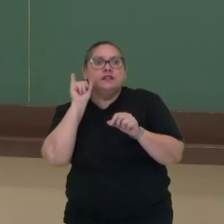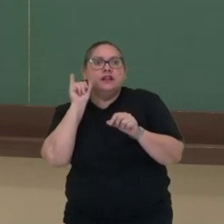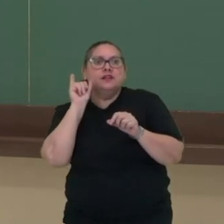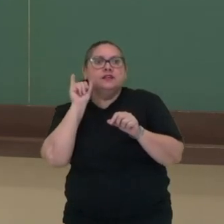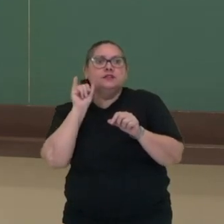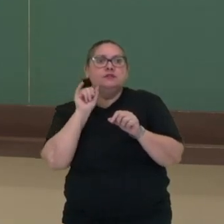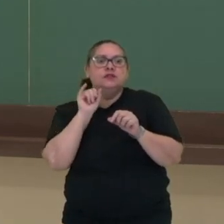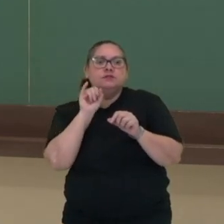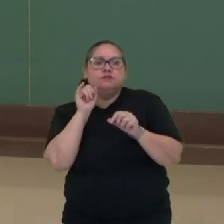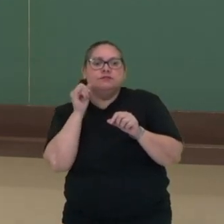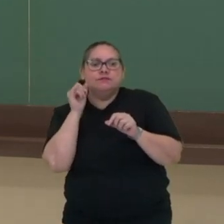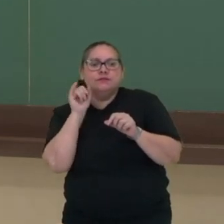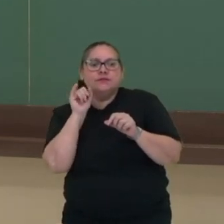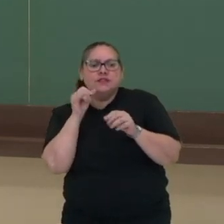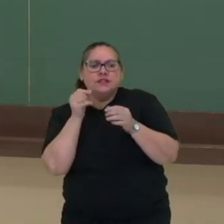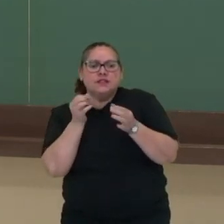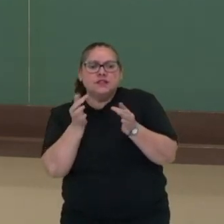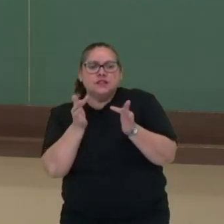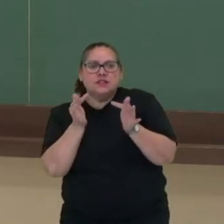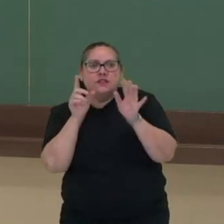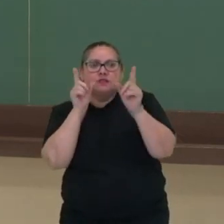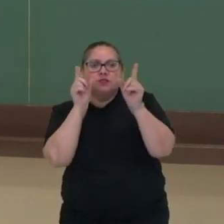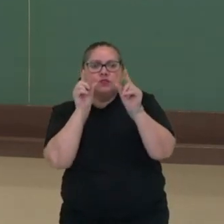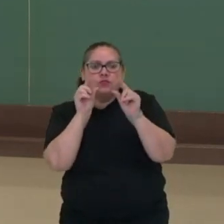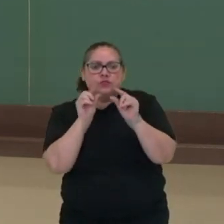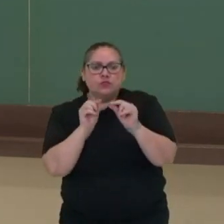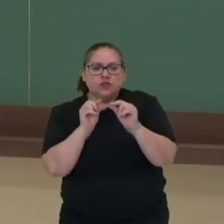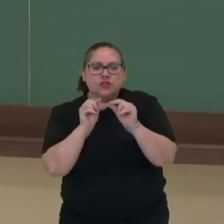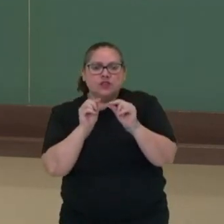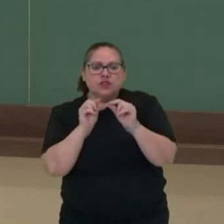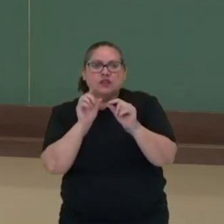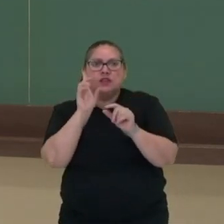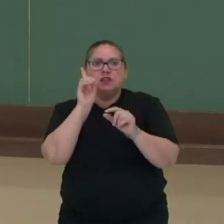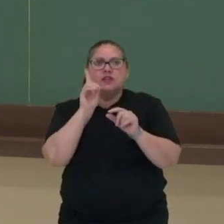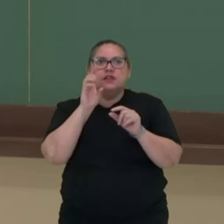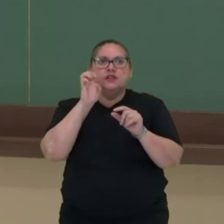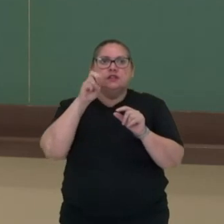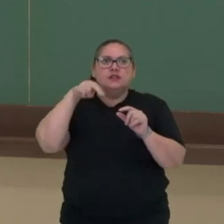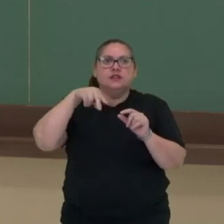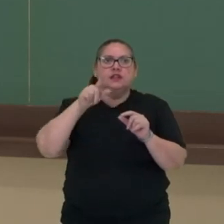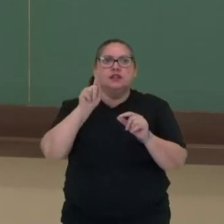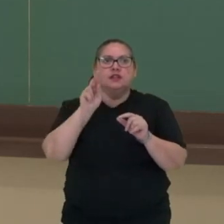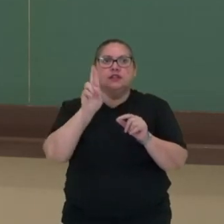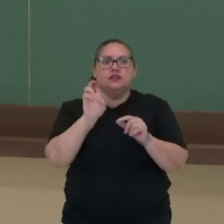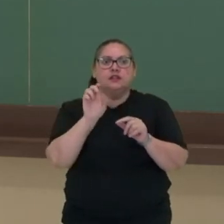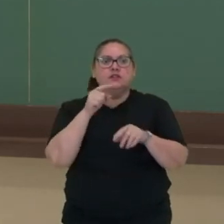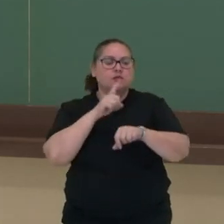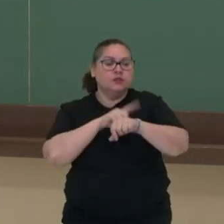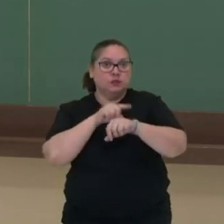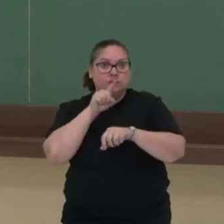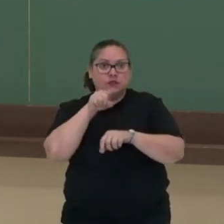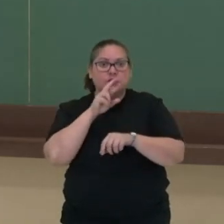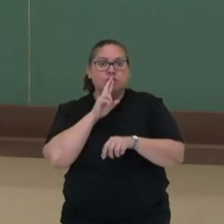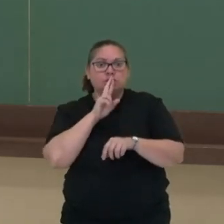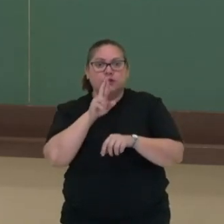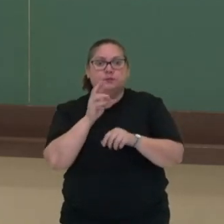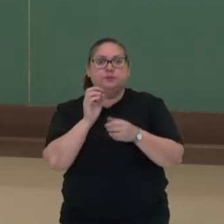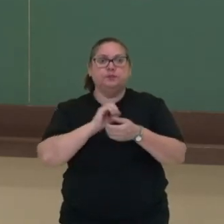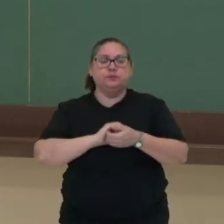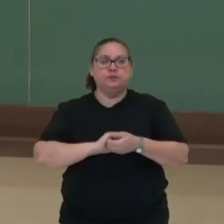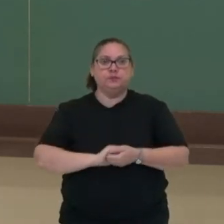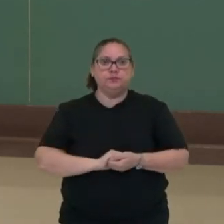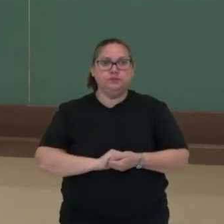para diminuir a incidência da dengue? O que a gente pode fazer para diminuir isso? Um tempinho para vocês responderem.